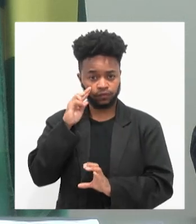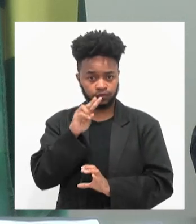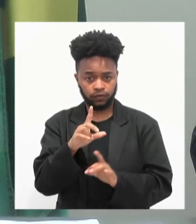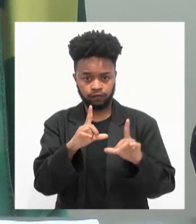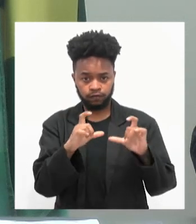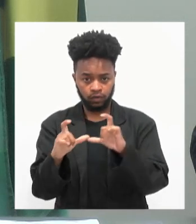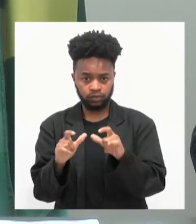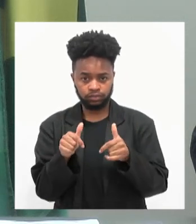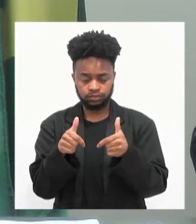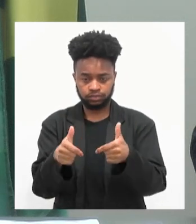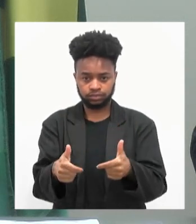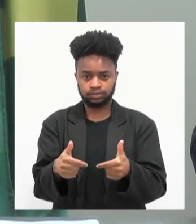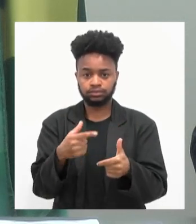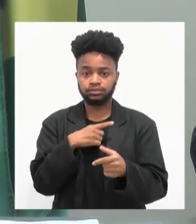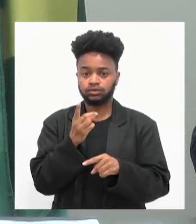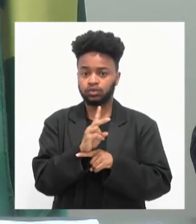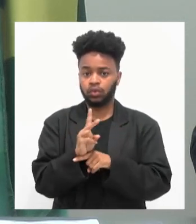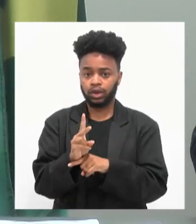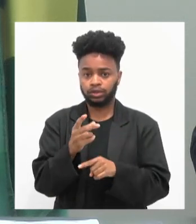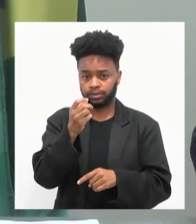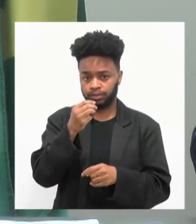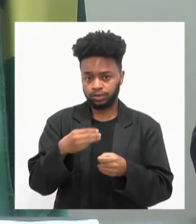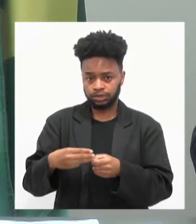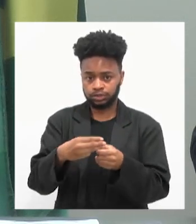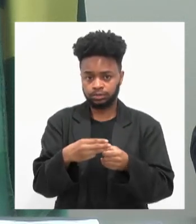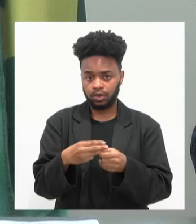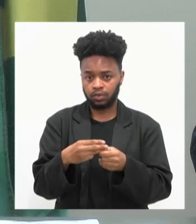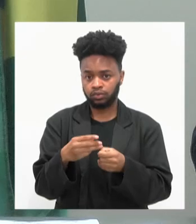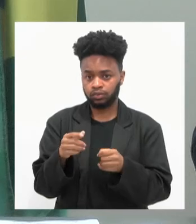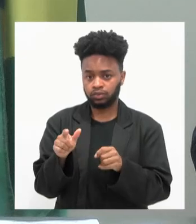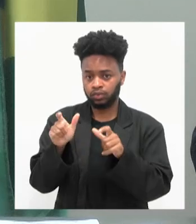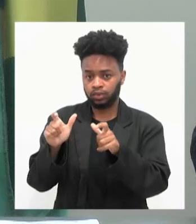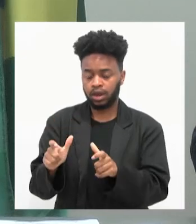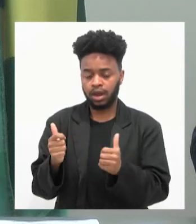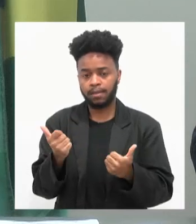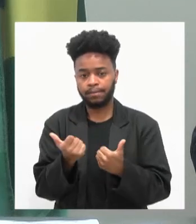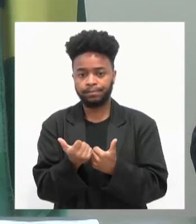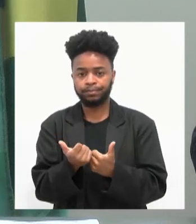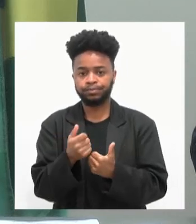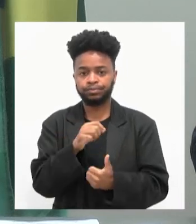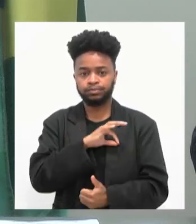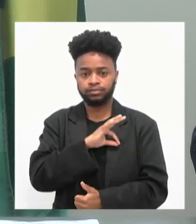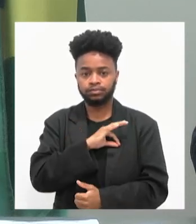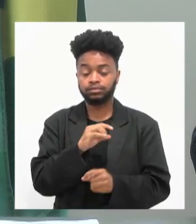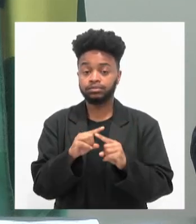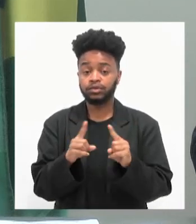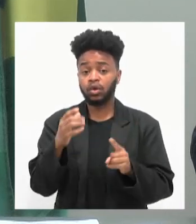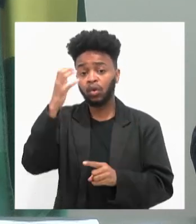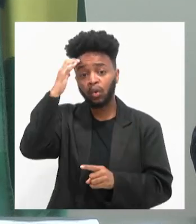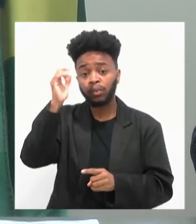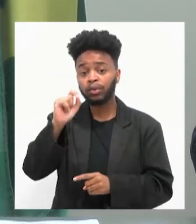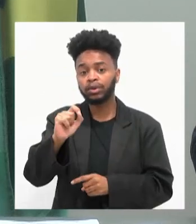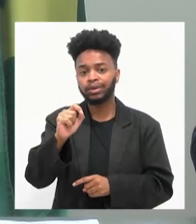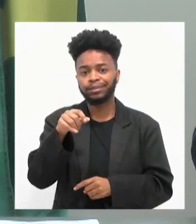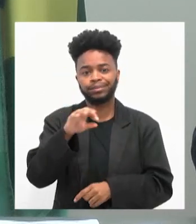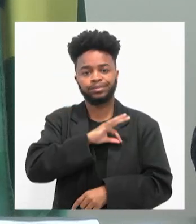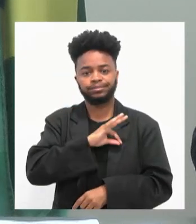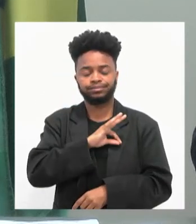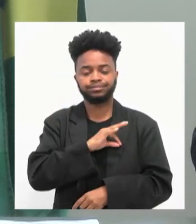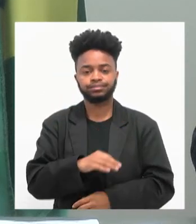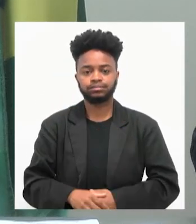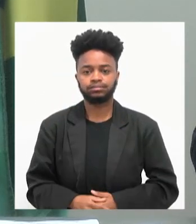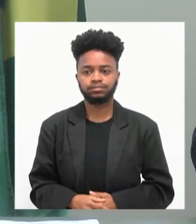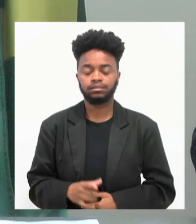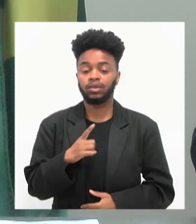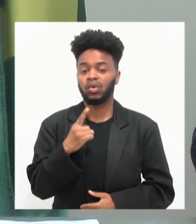da operação, é a guarda municipal daquele município com o apoio da Polícia Militar, mas quem leva a culpa é a Polícia Militar. Tem uma